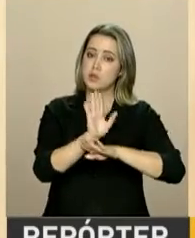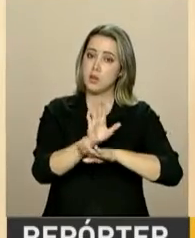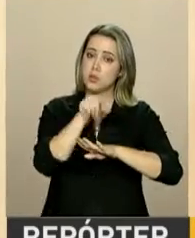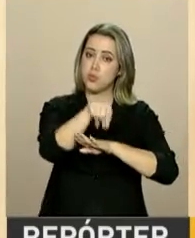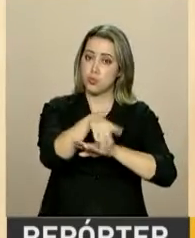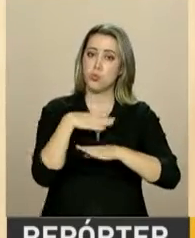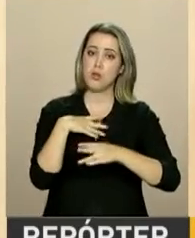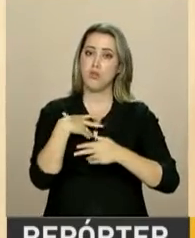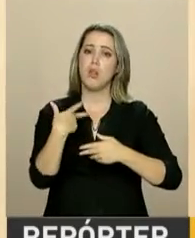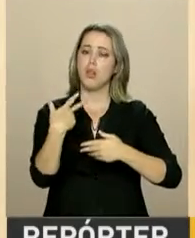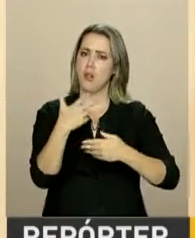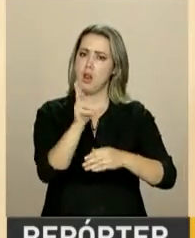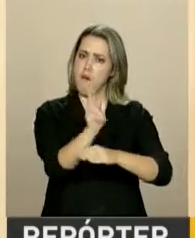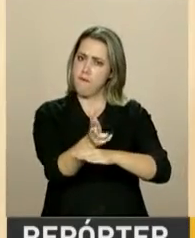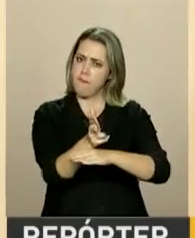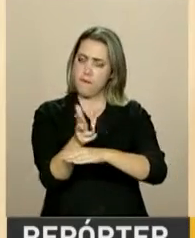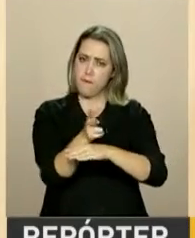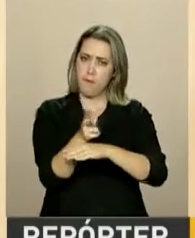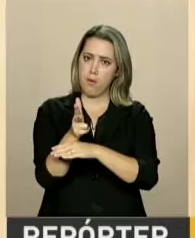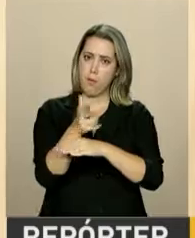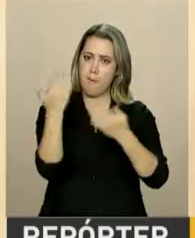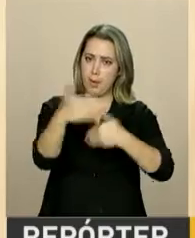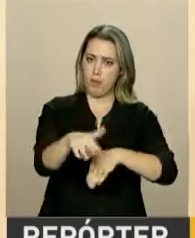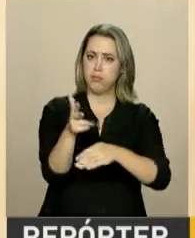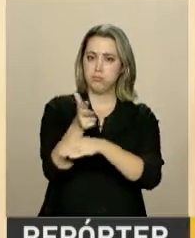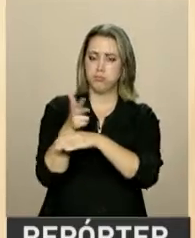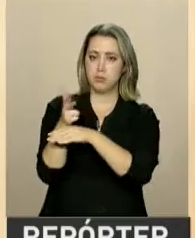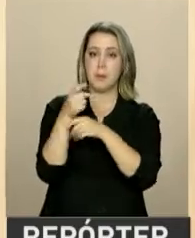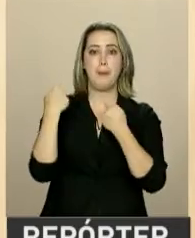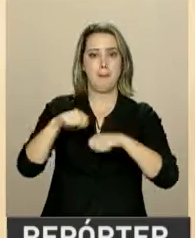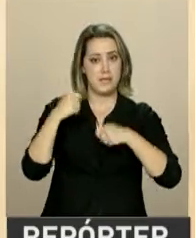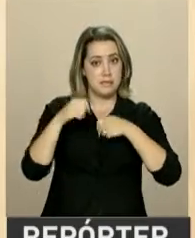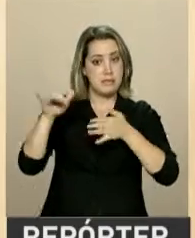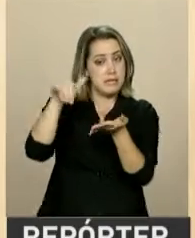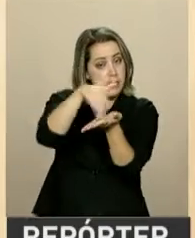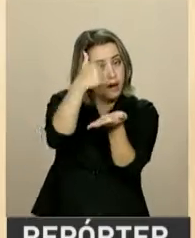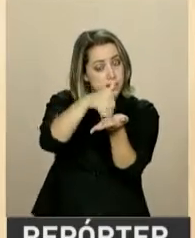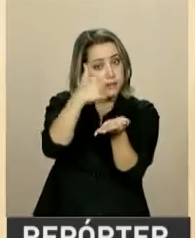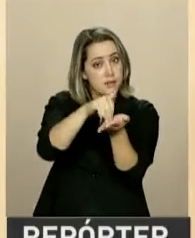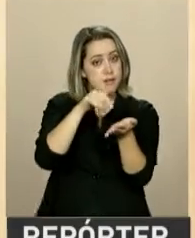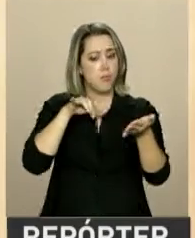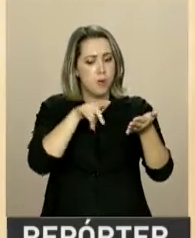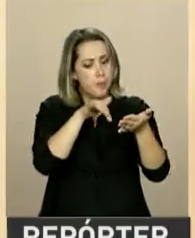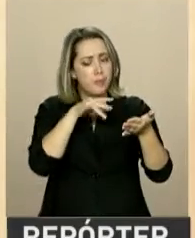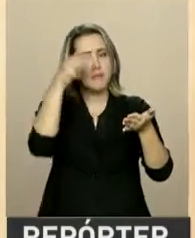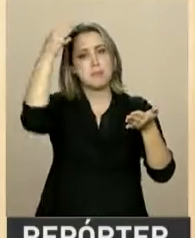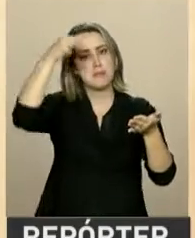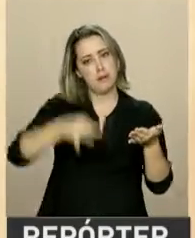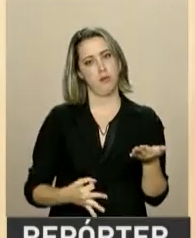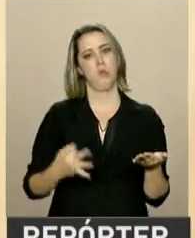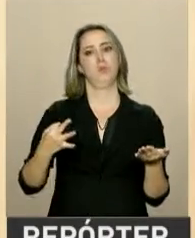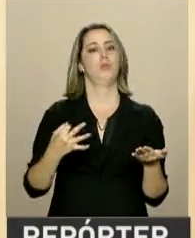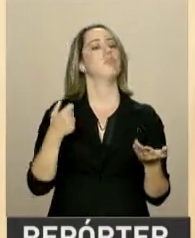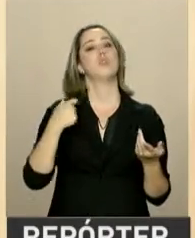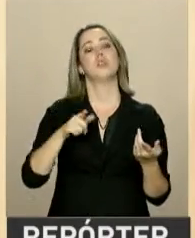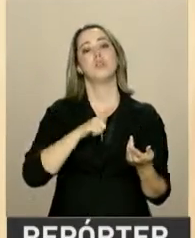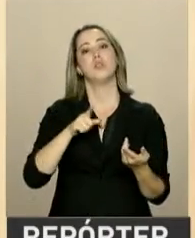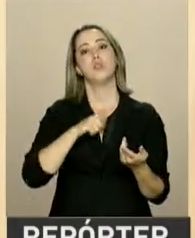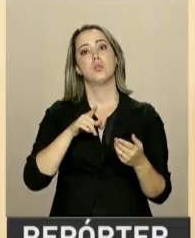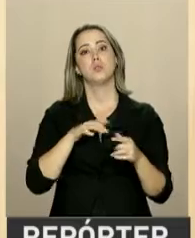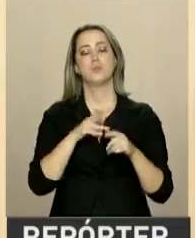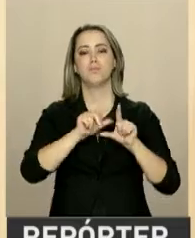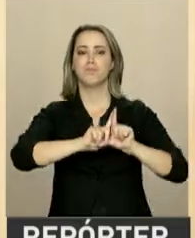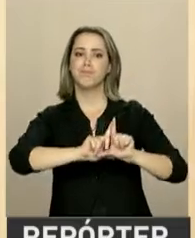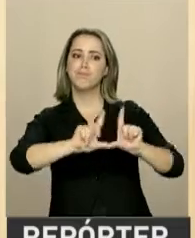esses recursos deverão fazer essa opção no ato de sua inscrição e estarão fazendo a prova com auxílio de um